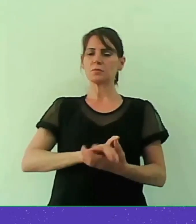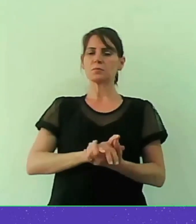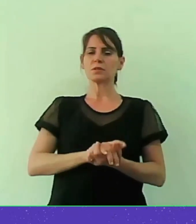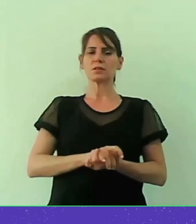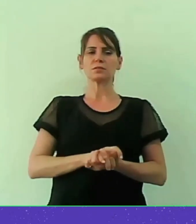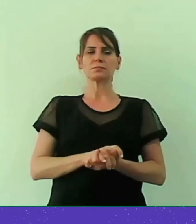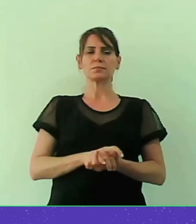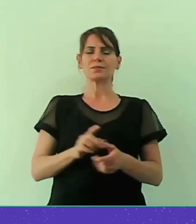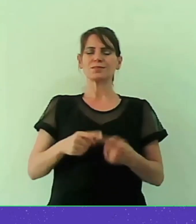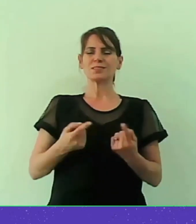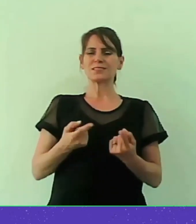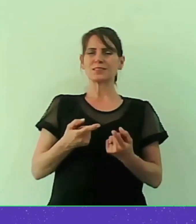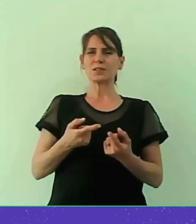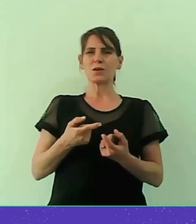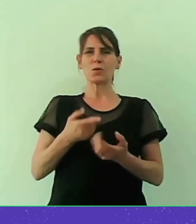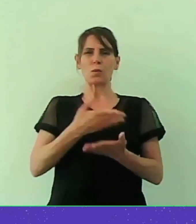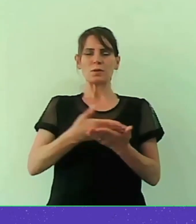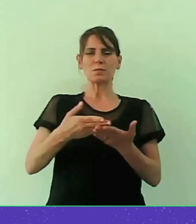Vamos seguir o Senhor,